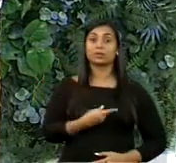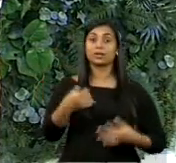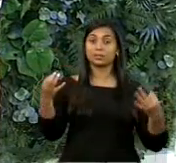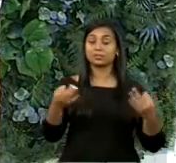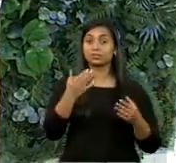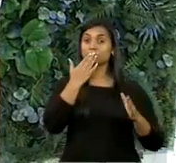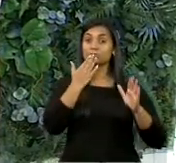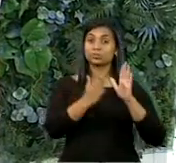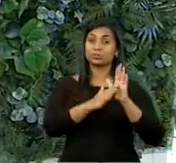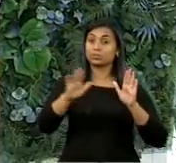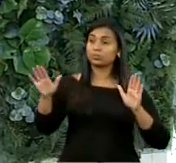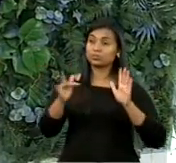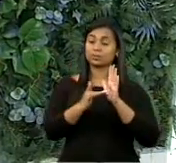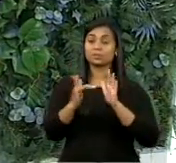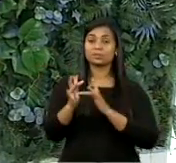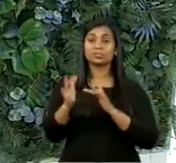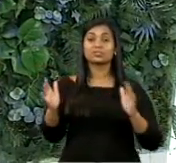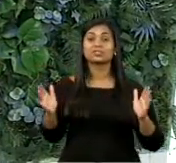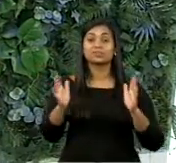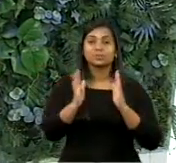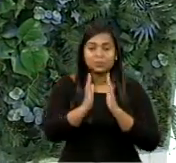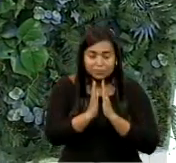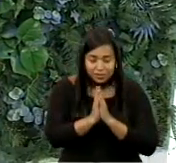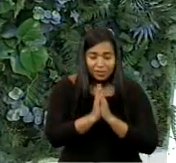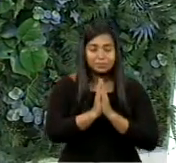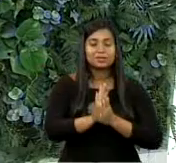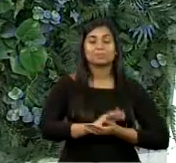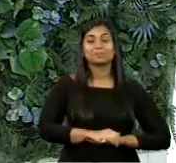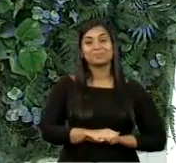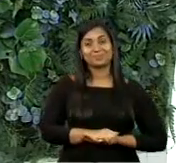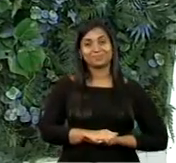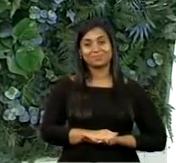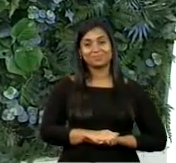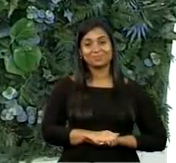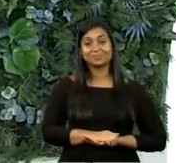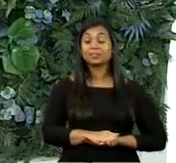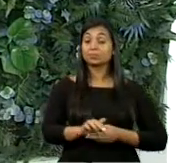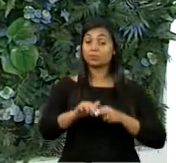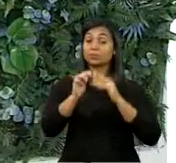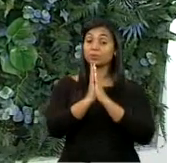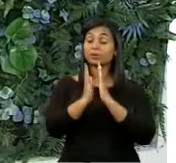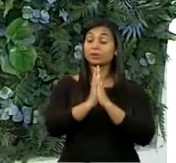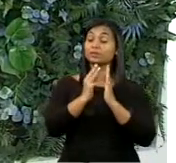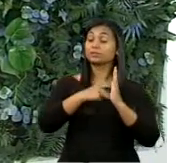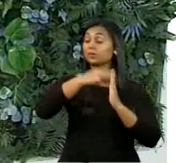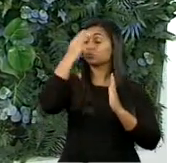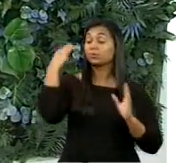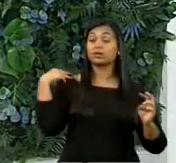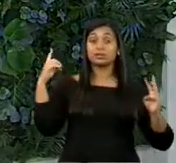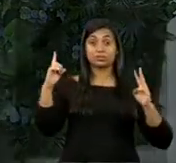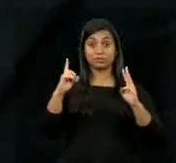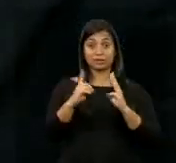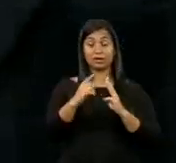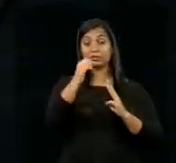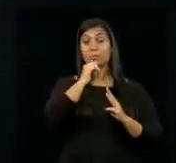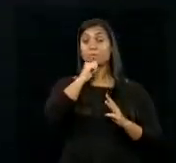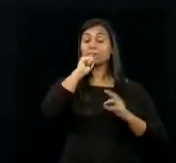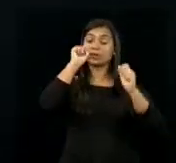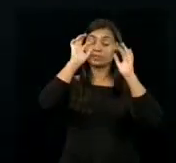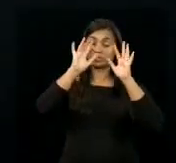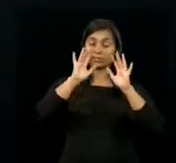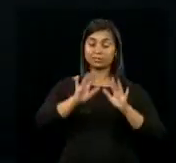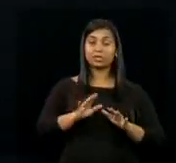Deus, para que sejamos dignos das promessas de Cristo. Amém. E que por intercessão de Nossa Senhora de Fátima, Mãe das